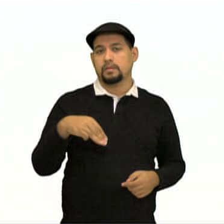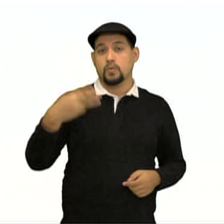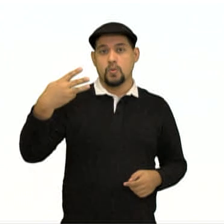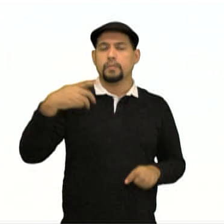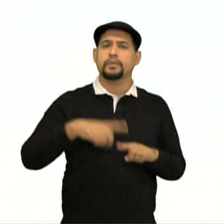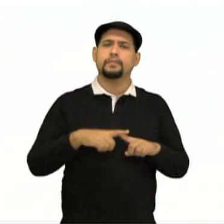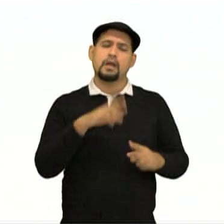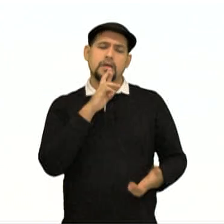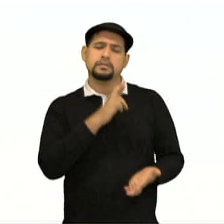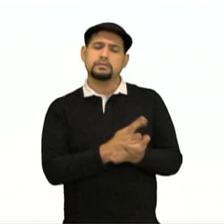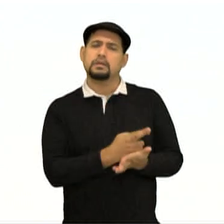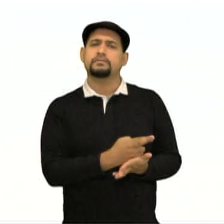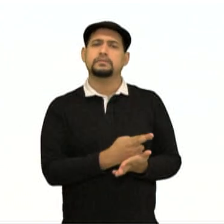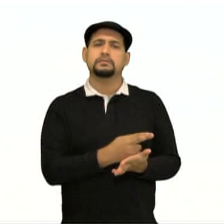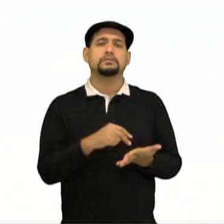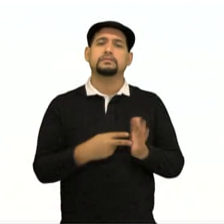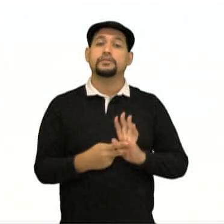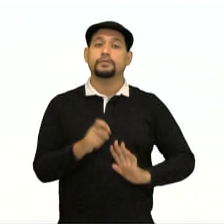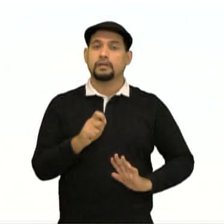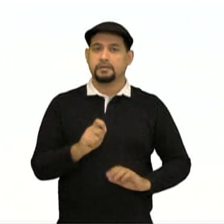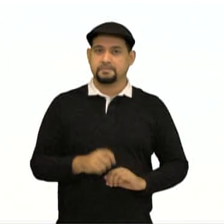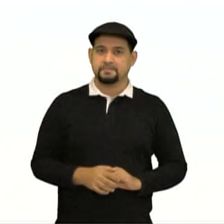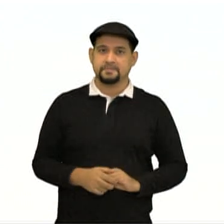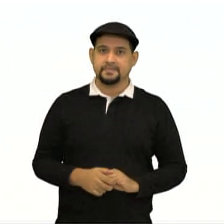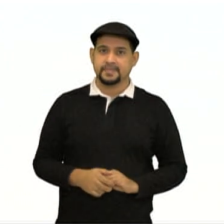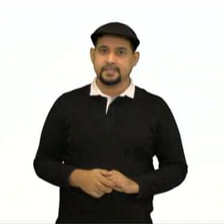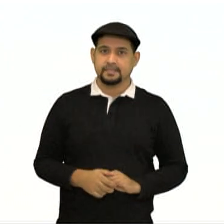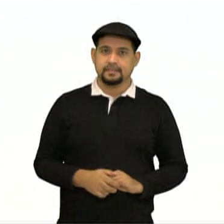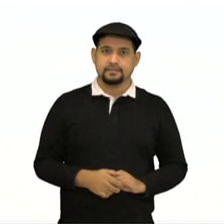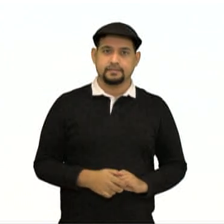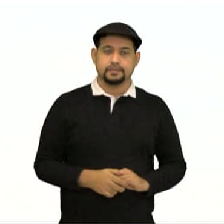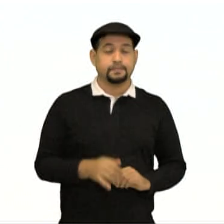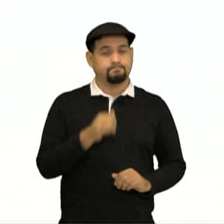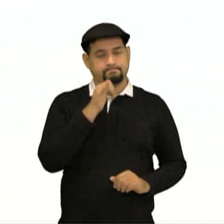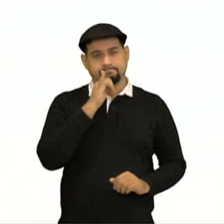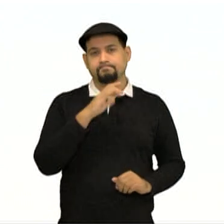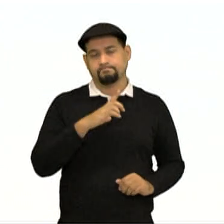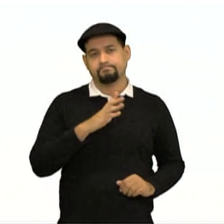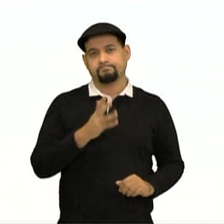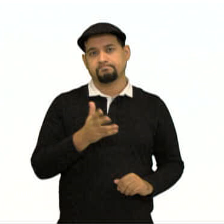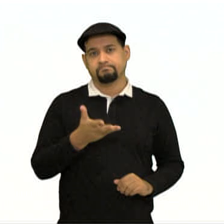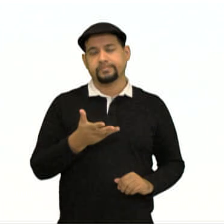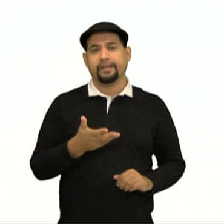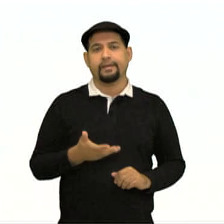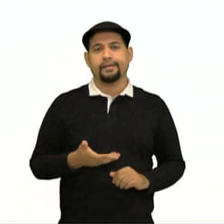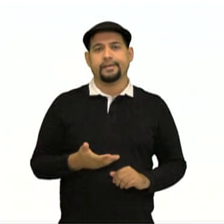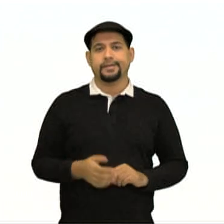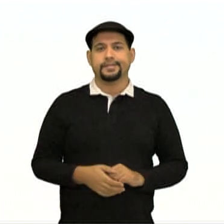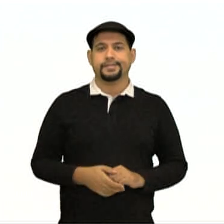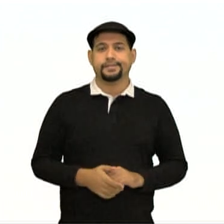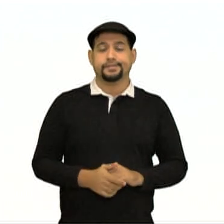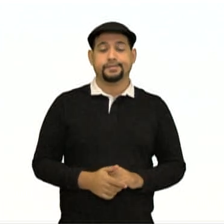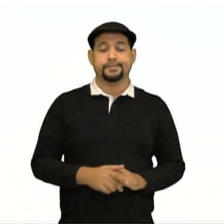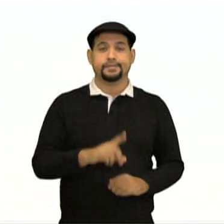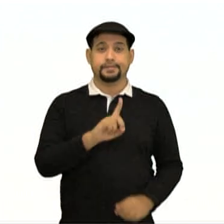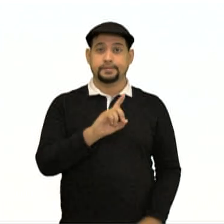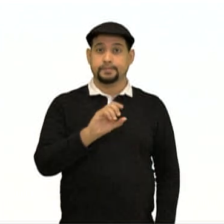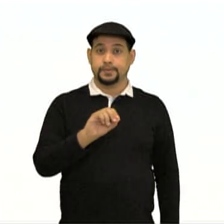volume desse reservatório vai ser, ou no caso aqui, que eu tenho ele em